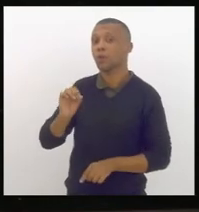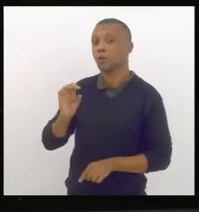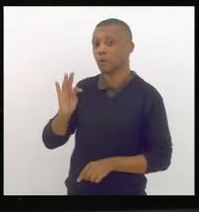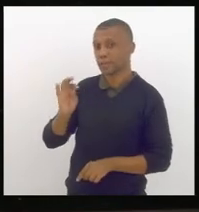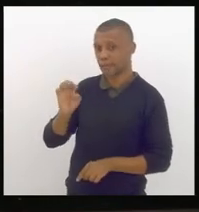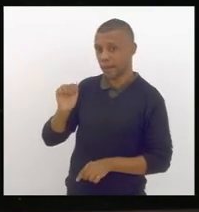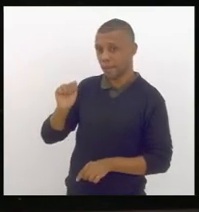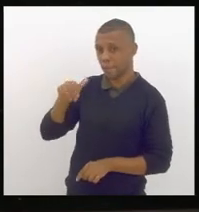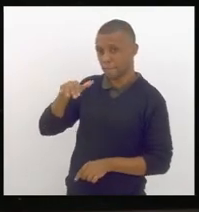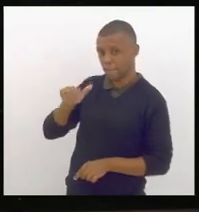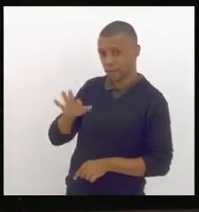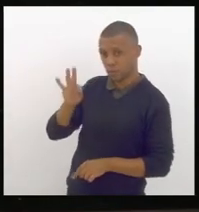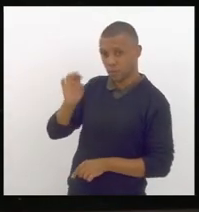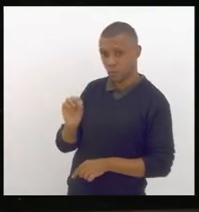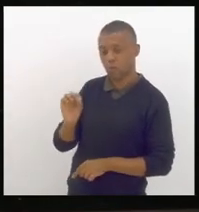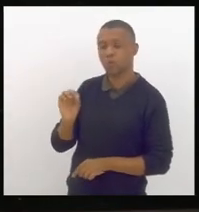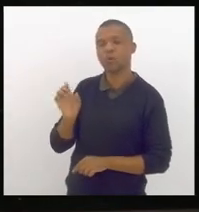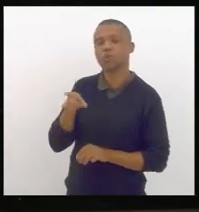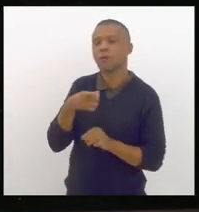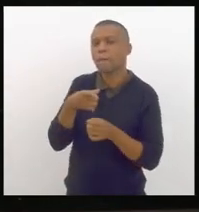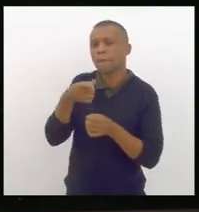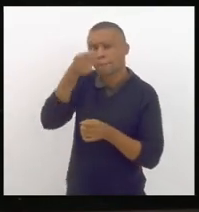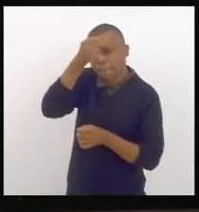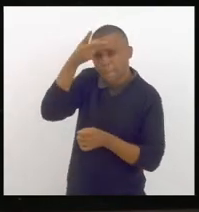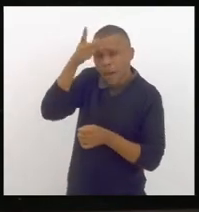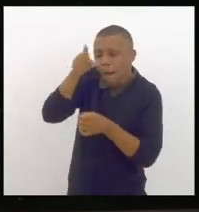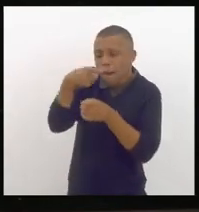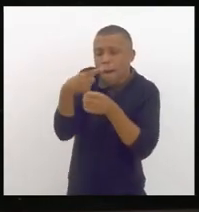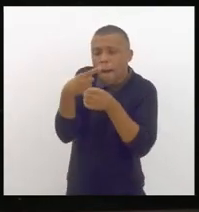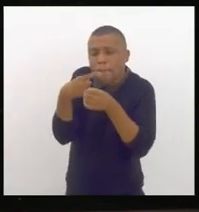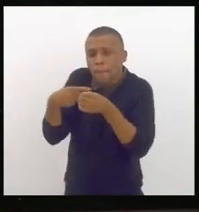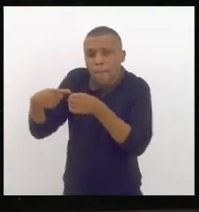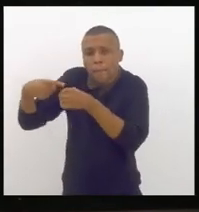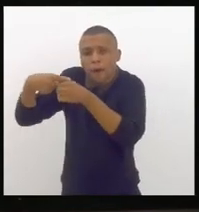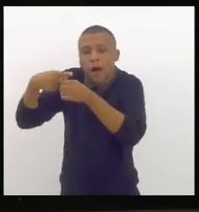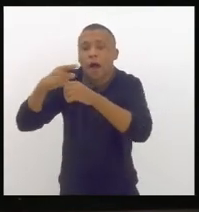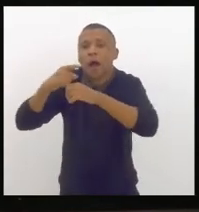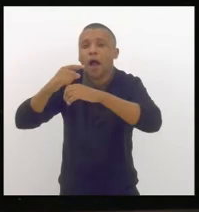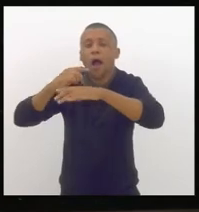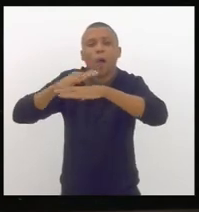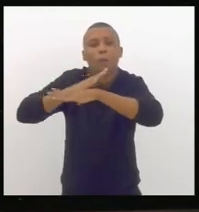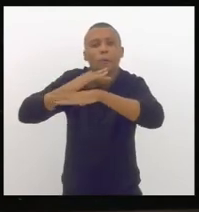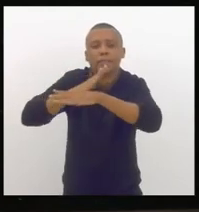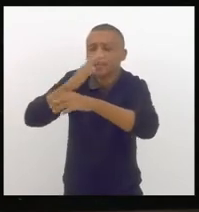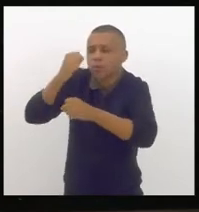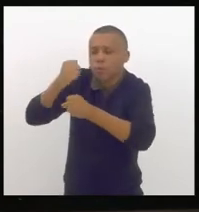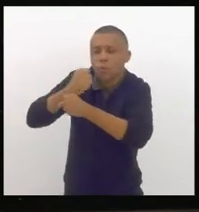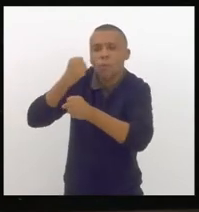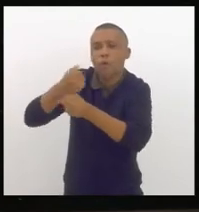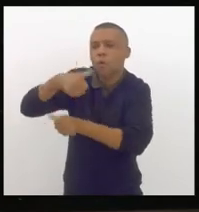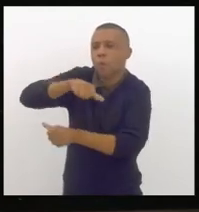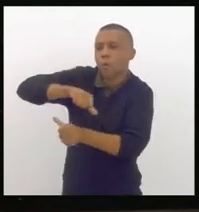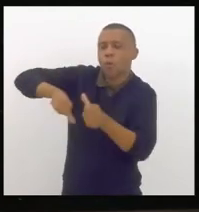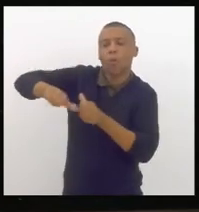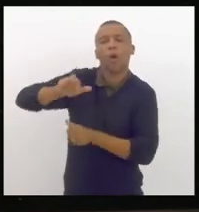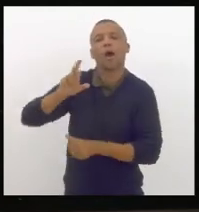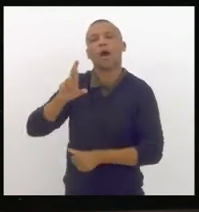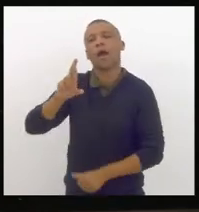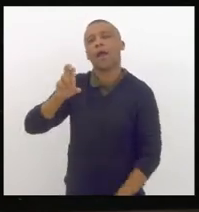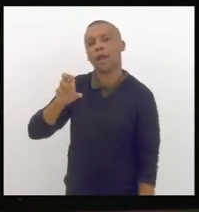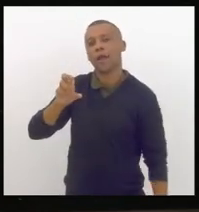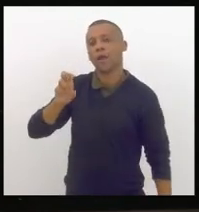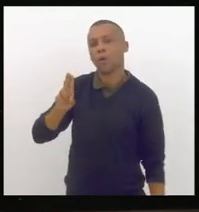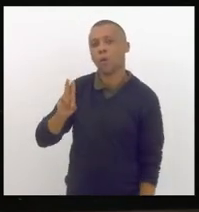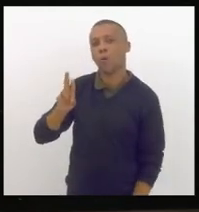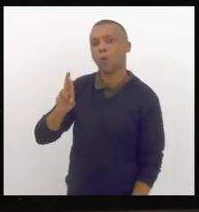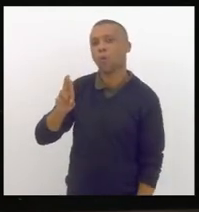São bairros onde a urbanização ou a reurbanização ainda não se